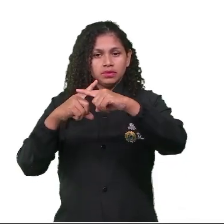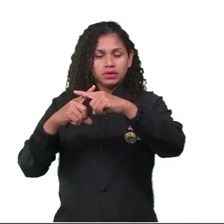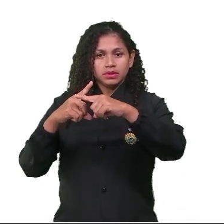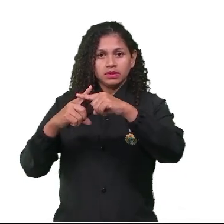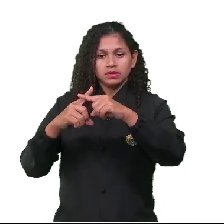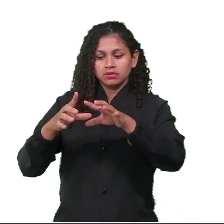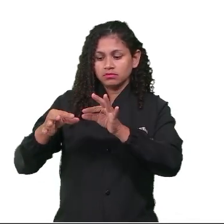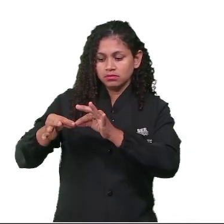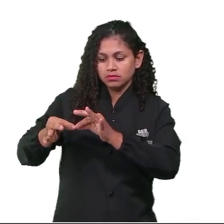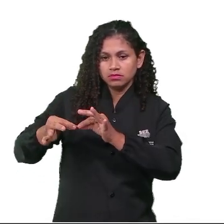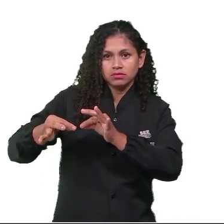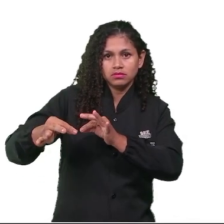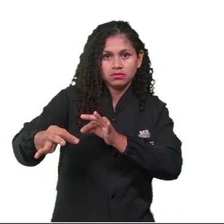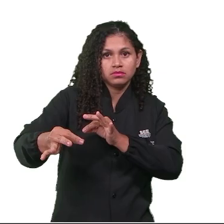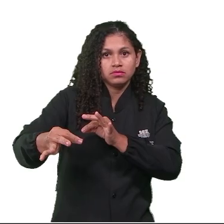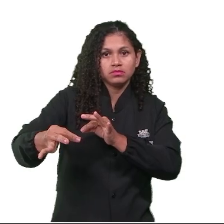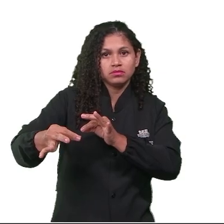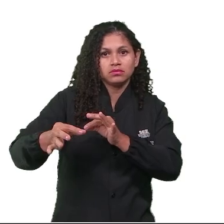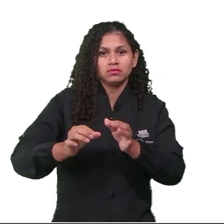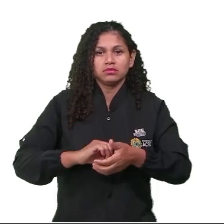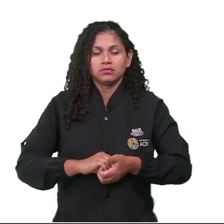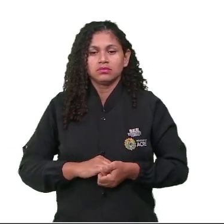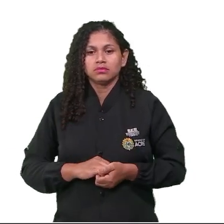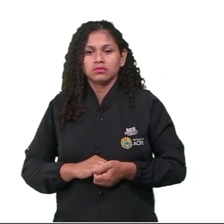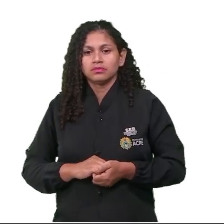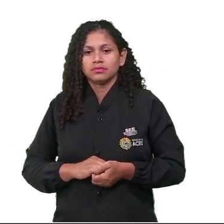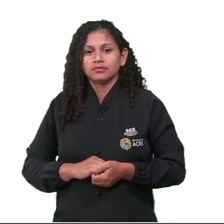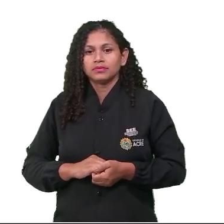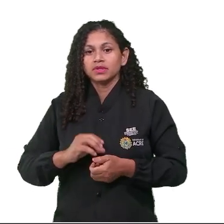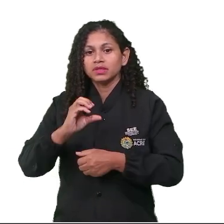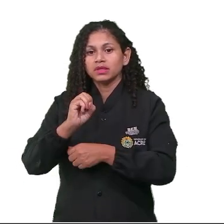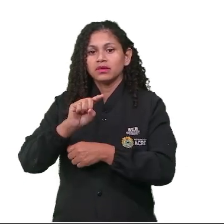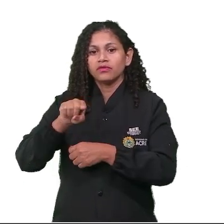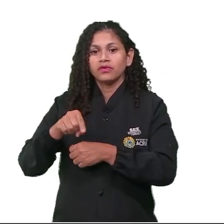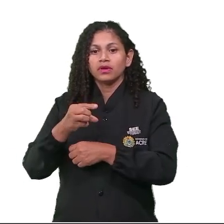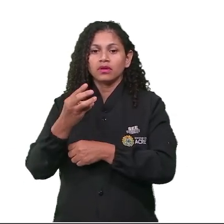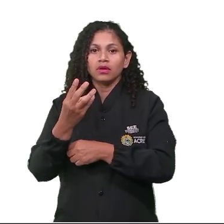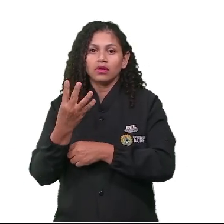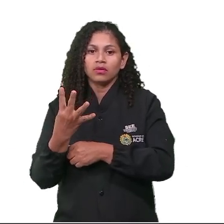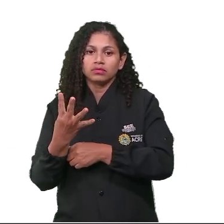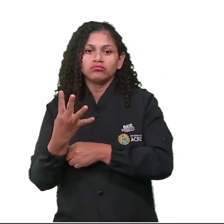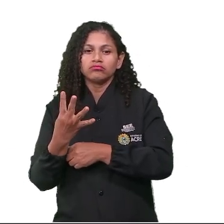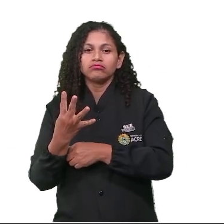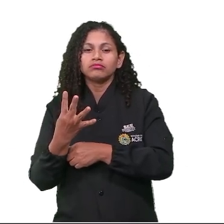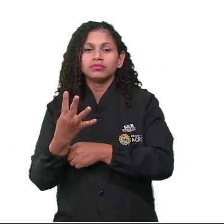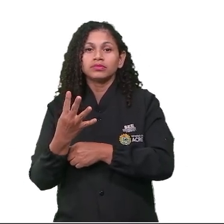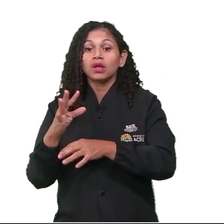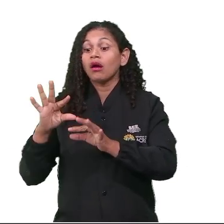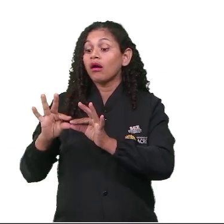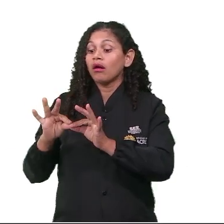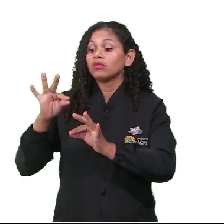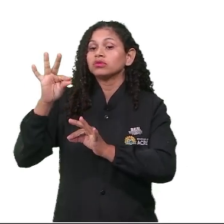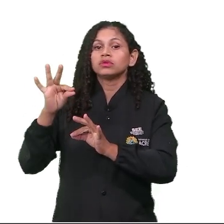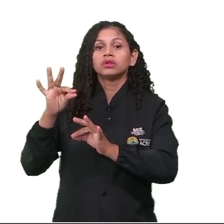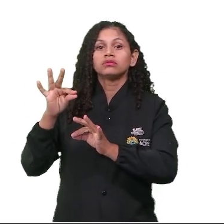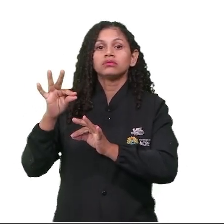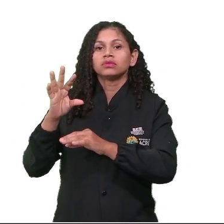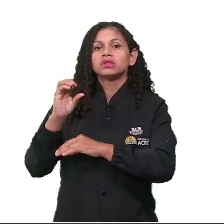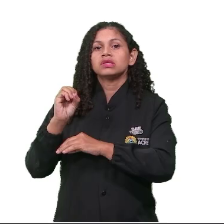largura, que é 0,4. E aí depois a gente multiplica pela altura. A altura da caixa é quanto?